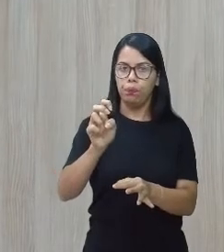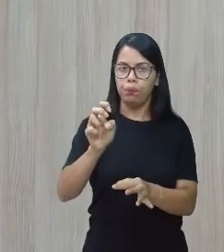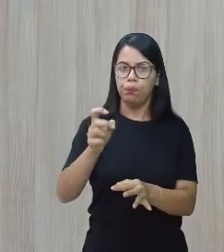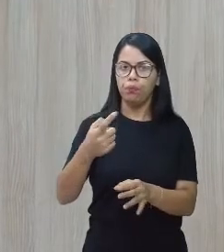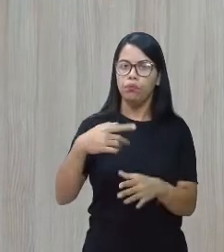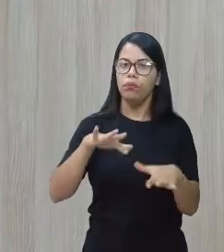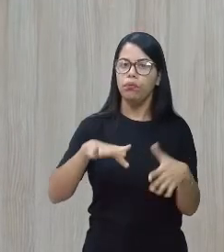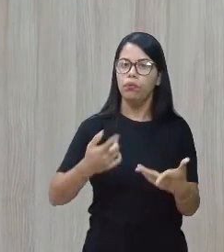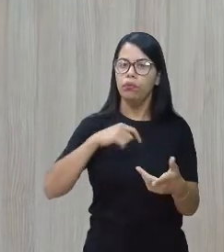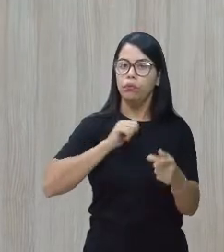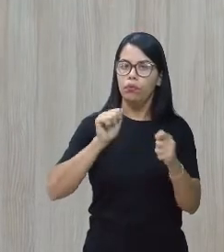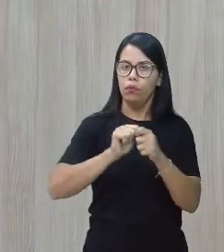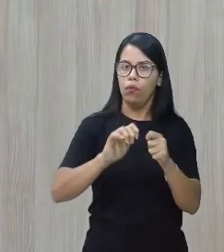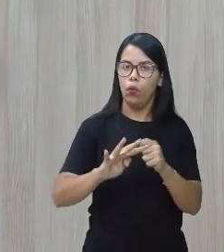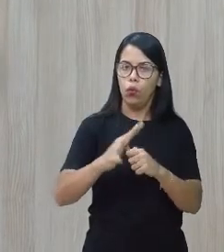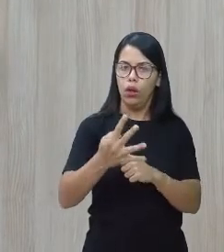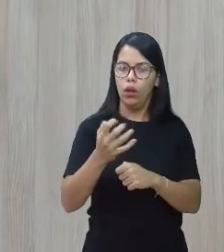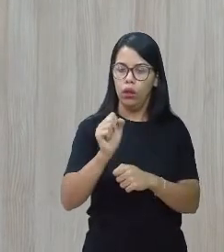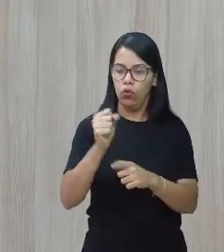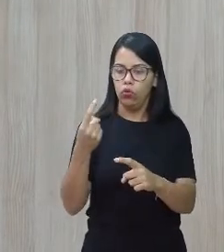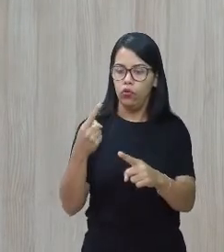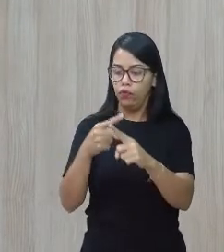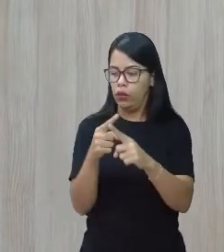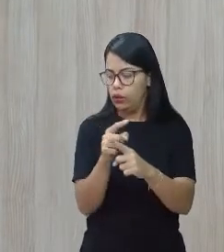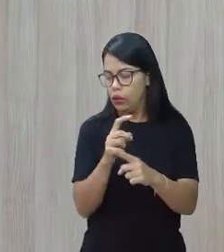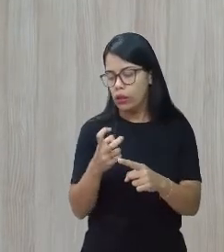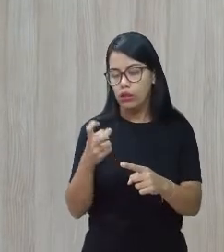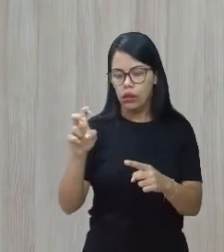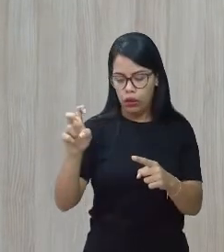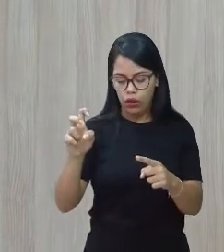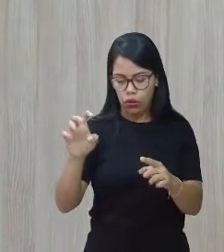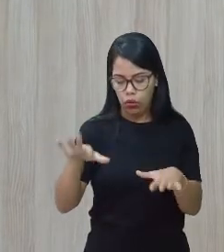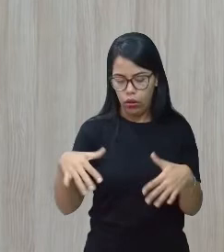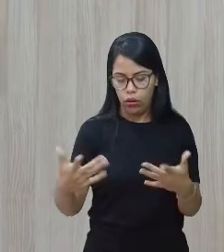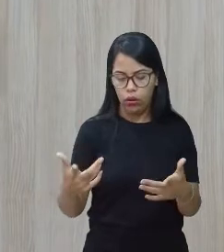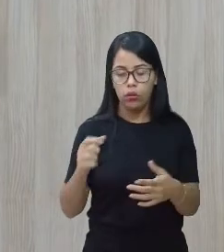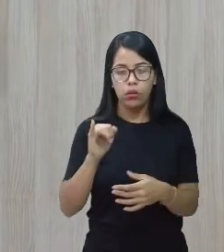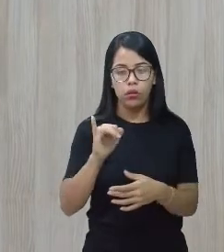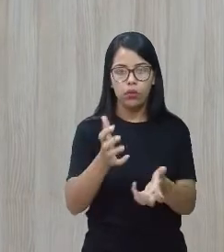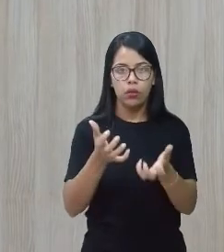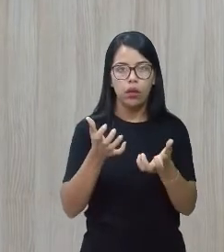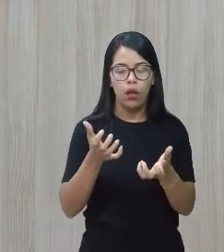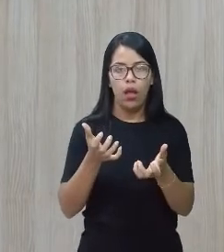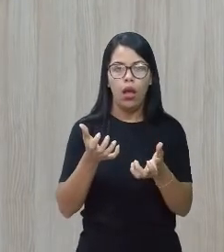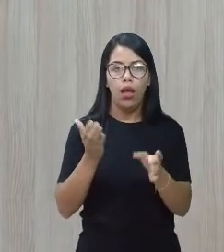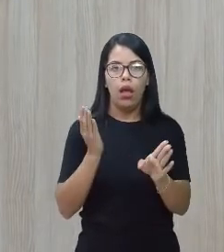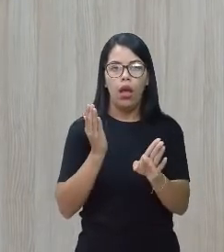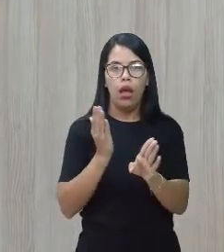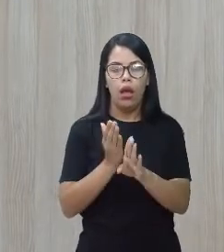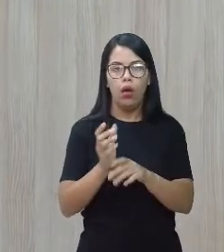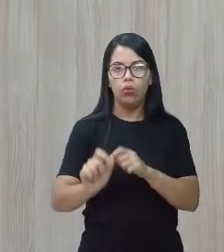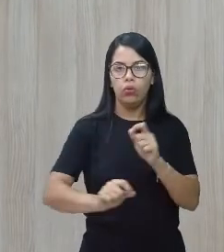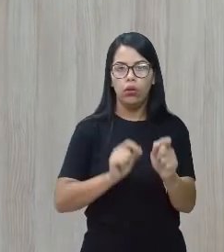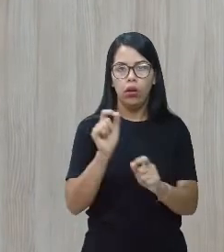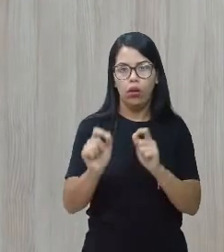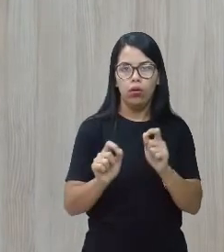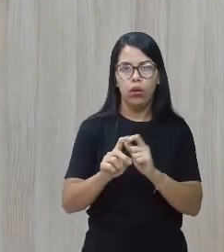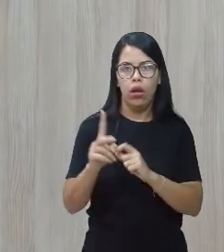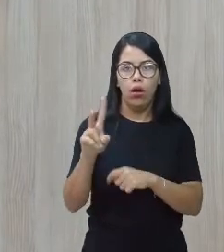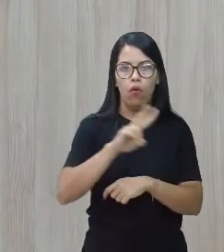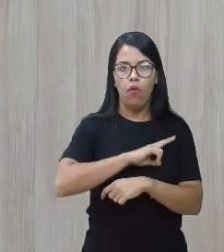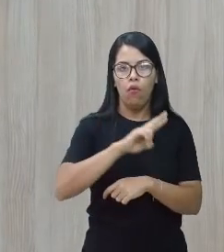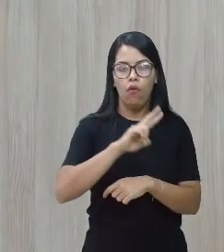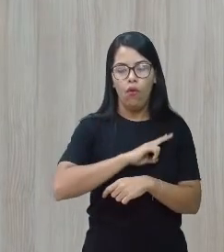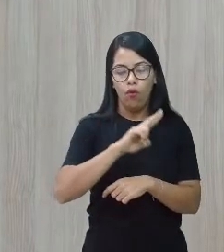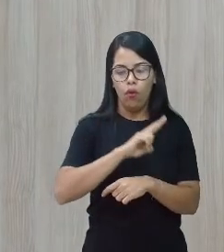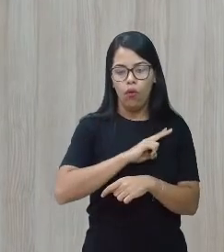5, certo? Então, para você encontrar aí o volume de um prisma, basta você multiplicar esses valores.